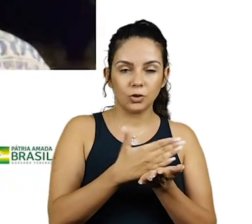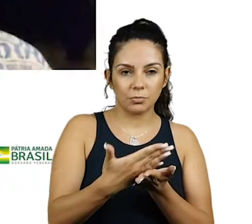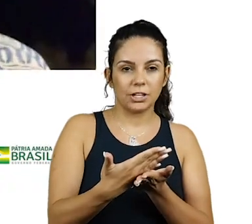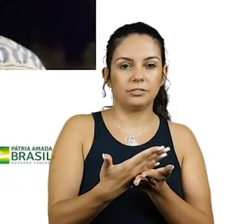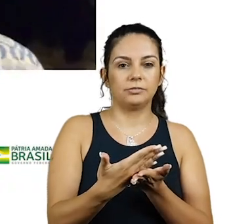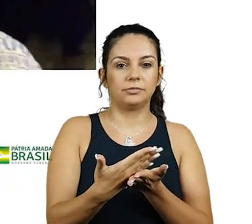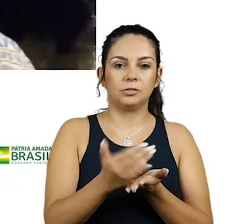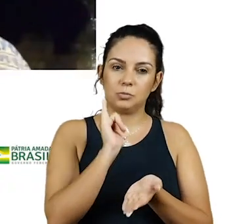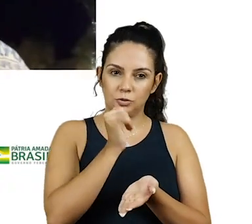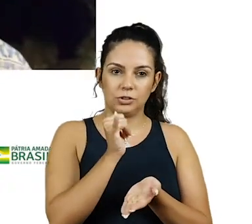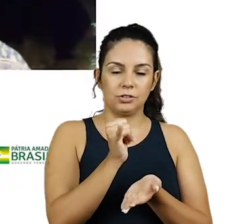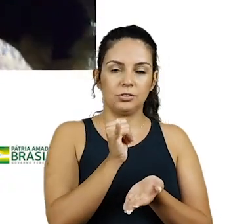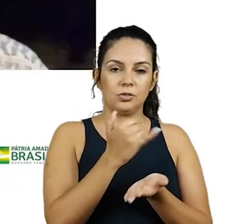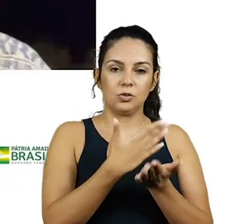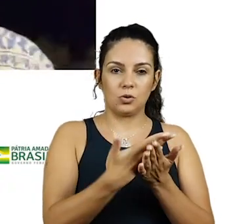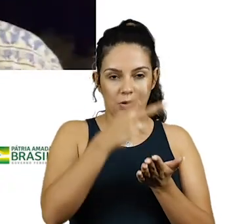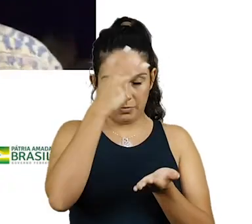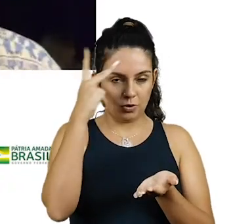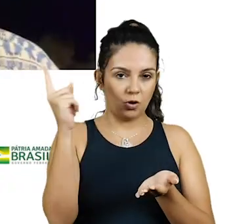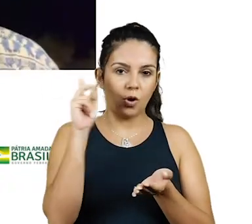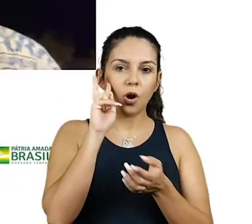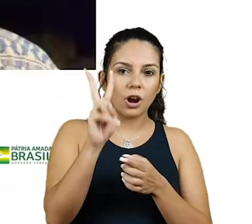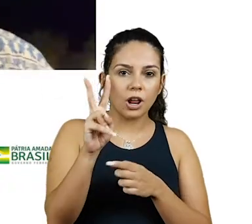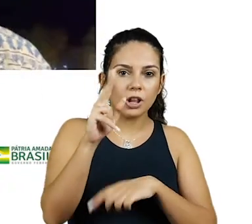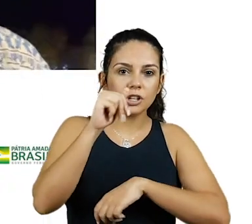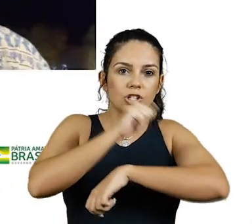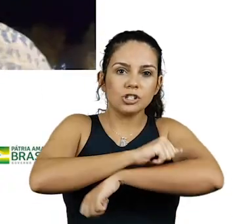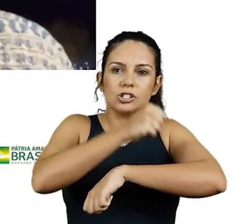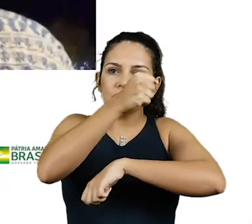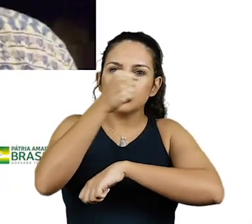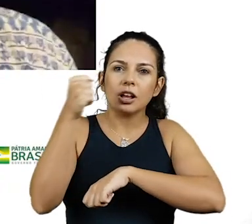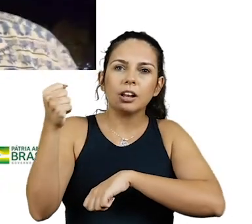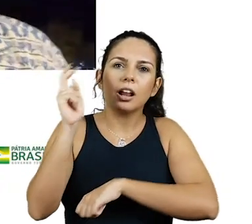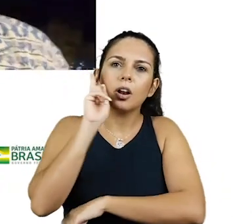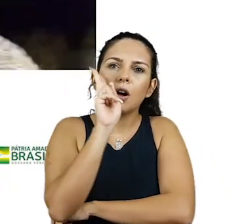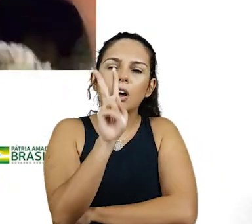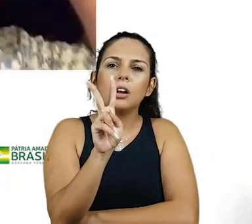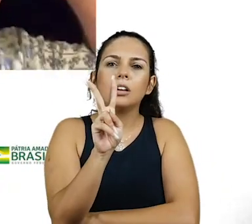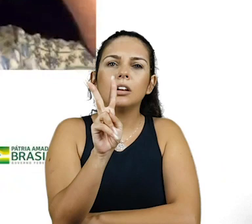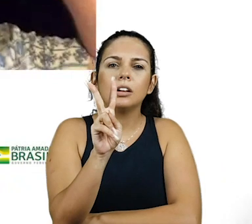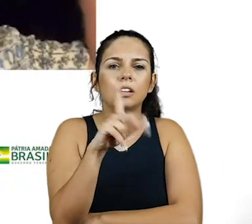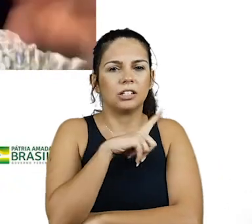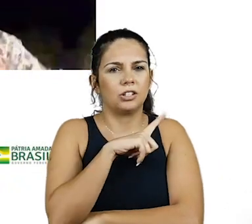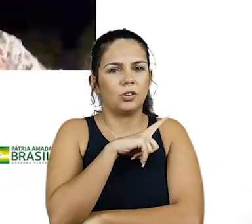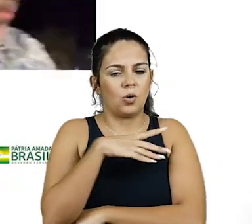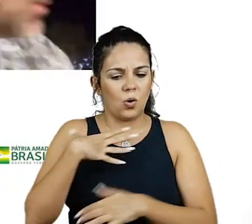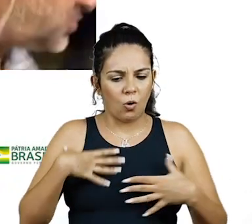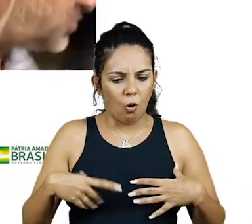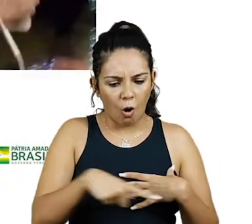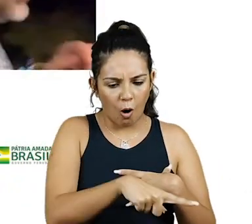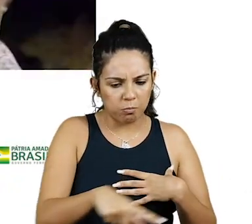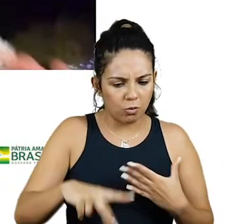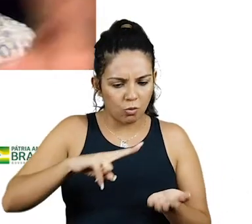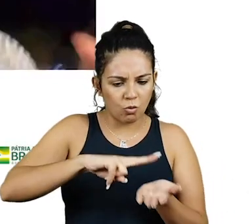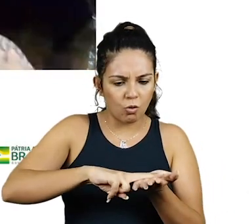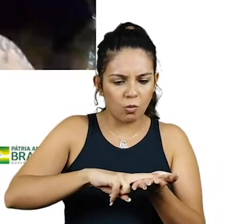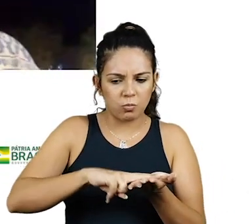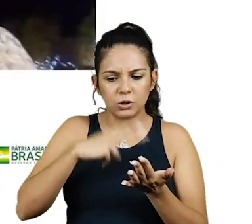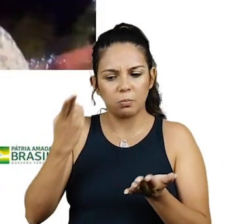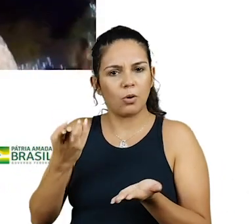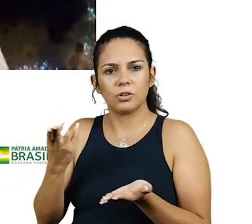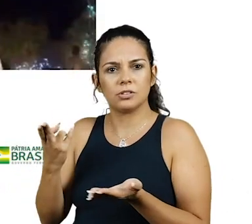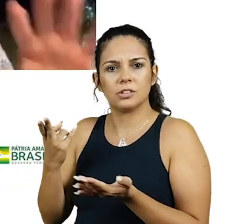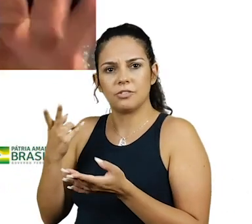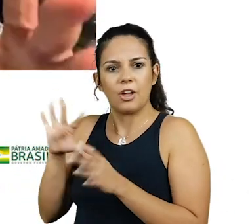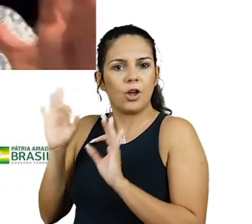começa, eu posso contar, começa a pessoa olhando a janela do apartamento dela e fala assim, tem esse corpo lá embaixo, mas depois eu cuido dele. Aí a pessoa